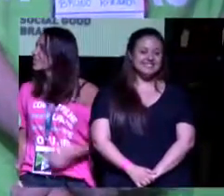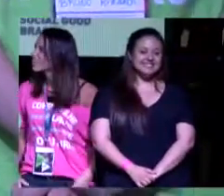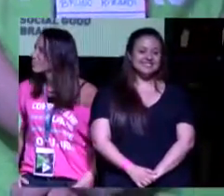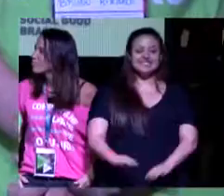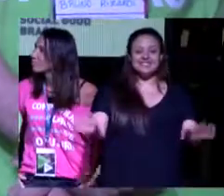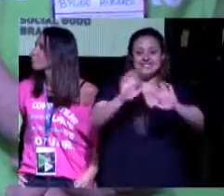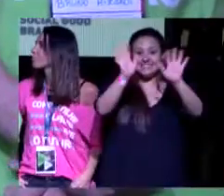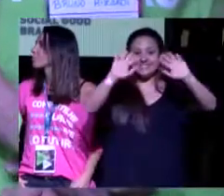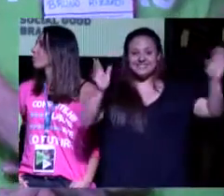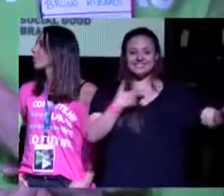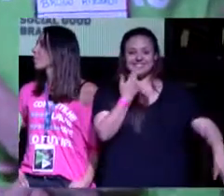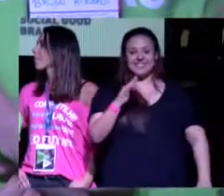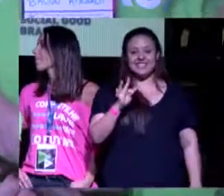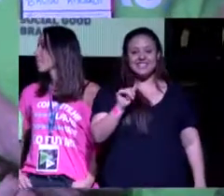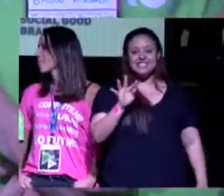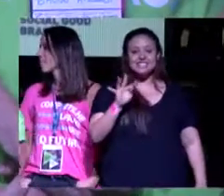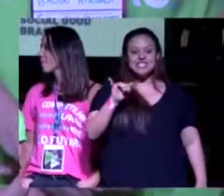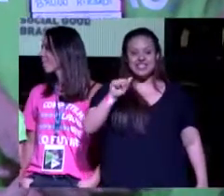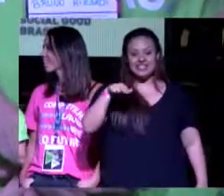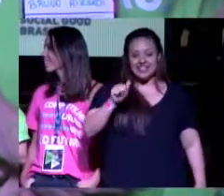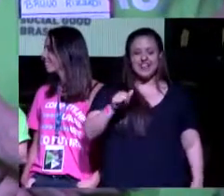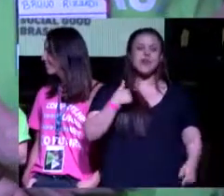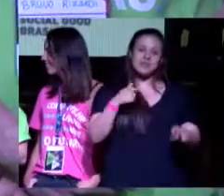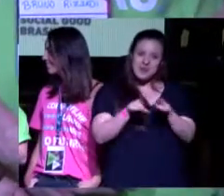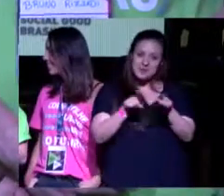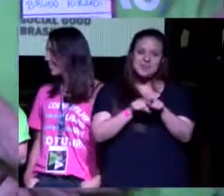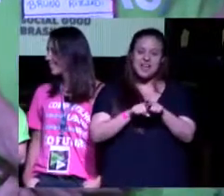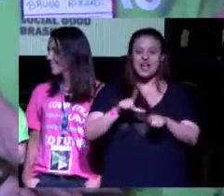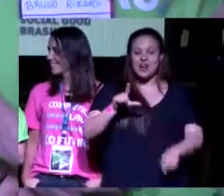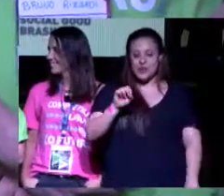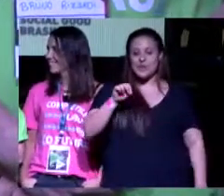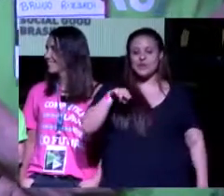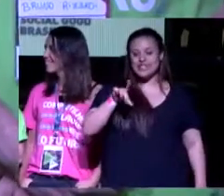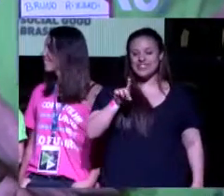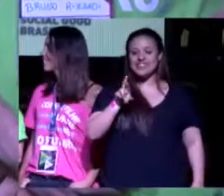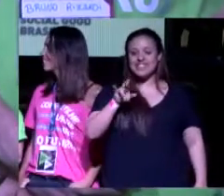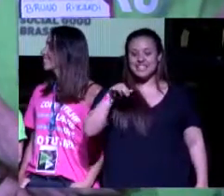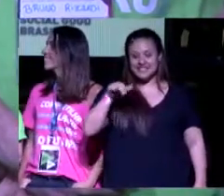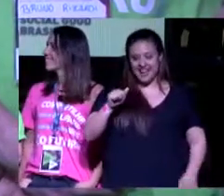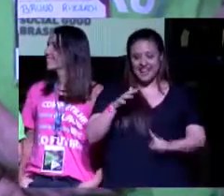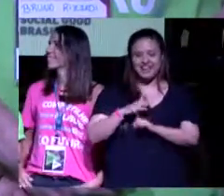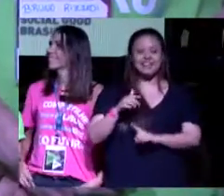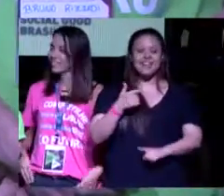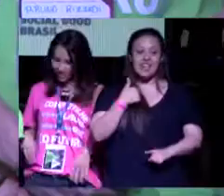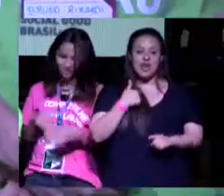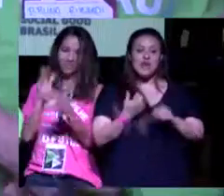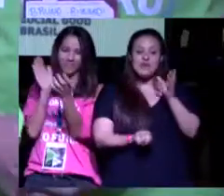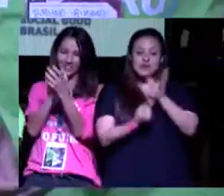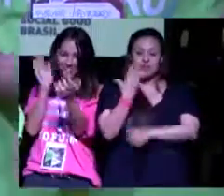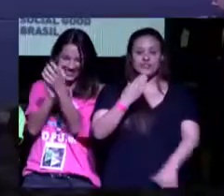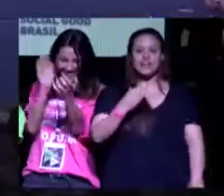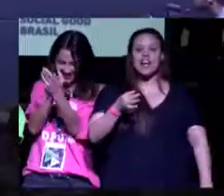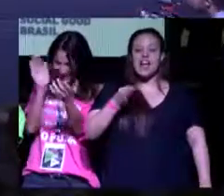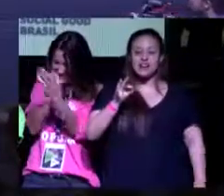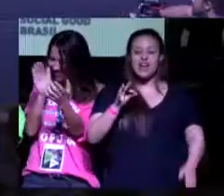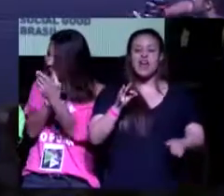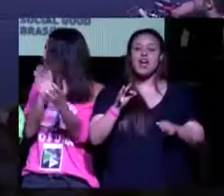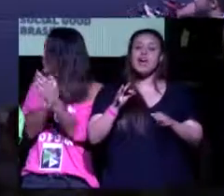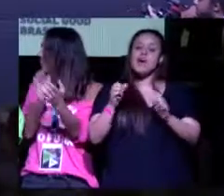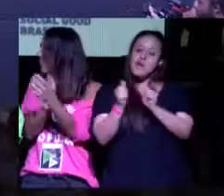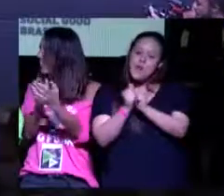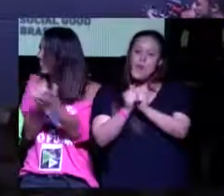Oi, galera, meu nome é Tatiana, eu também sou de Londrina e eu sou fundadora do Café com Propósito.